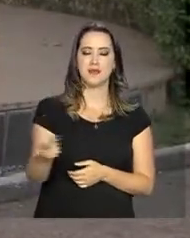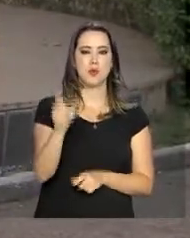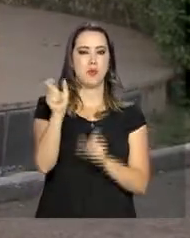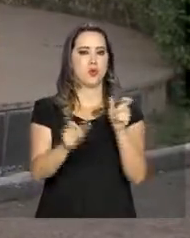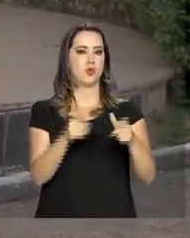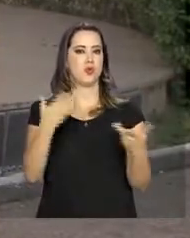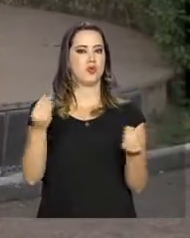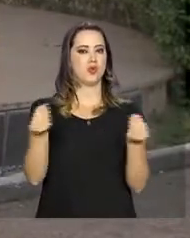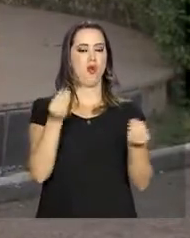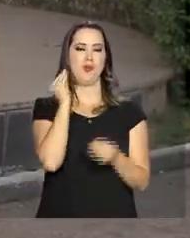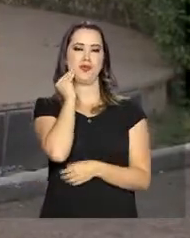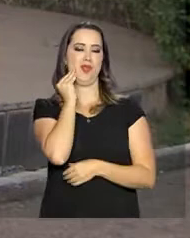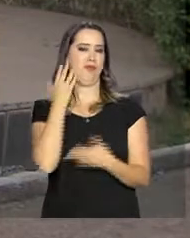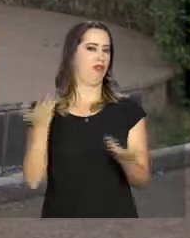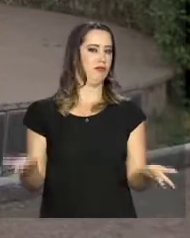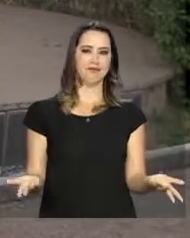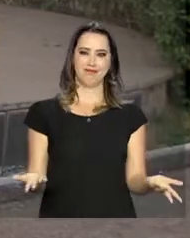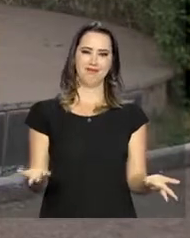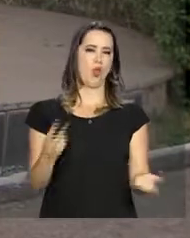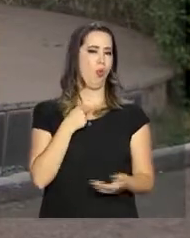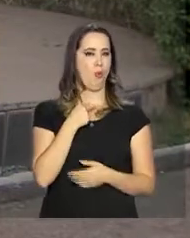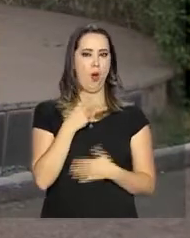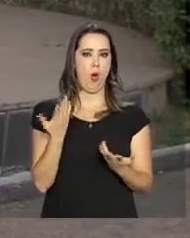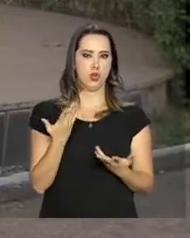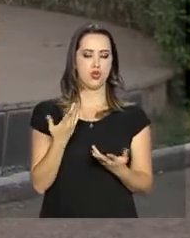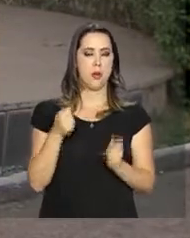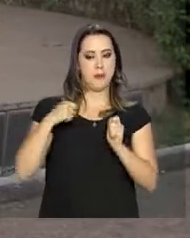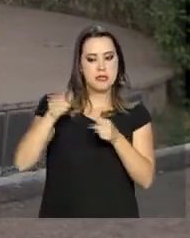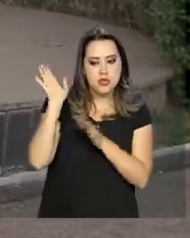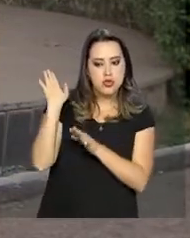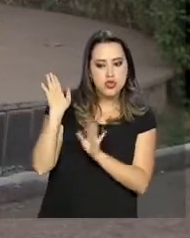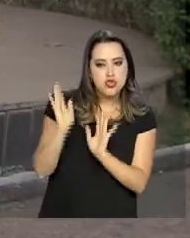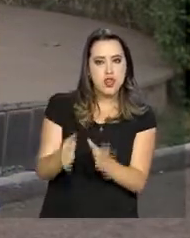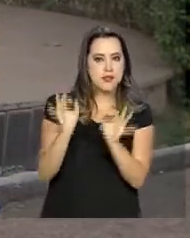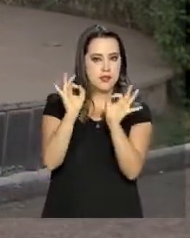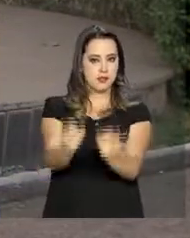campo, você está testando o aplicativo? Isso não pode acontecer. Então o IBGE,